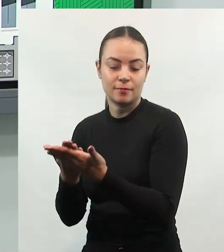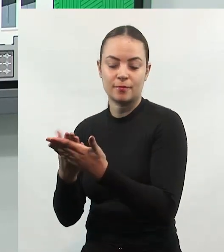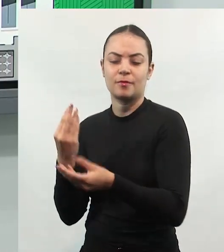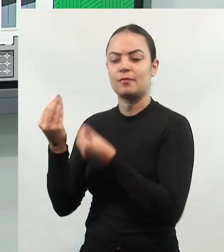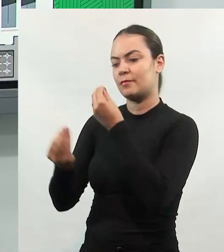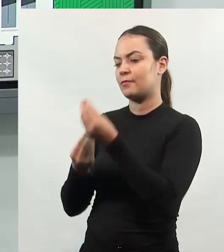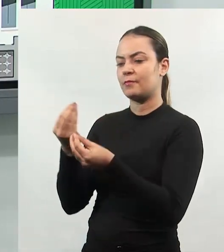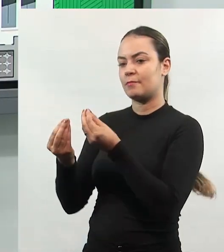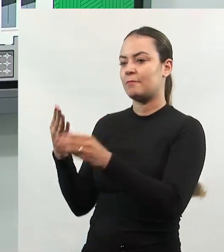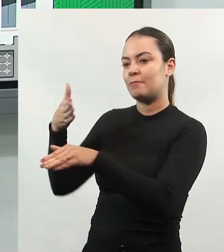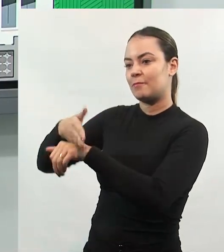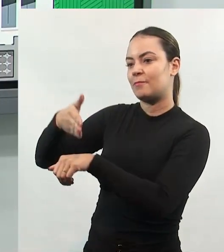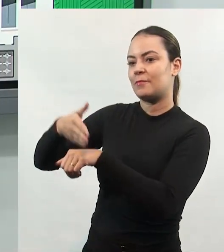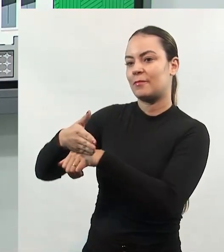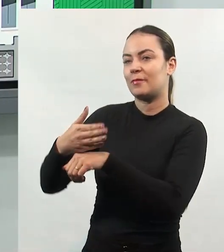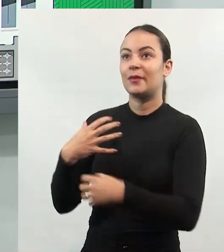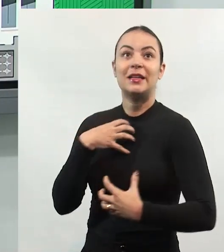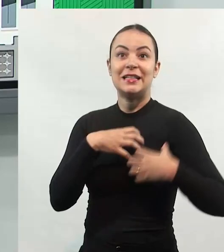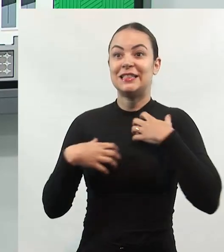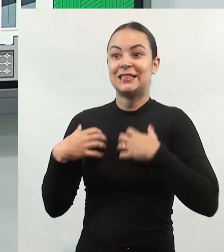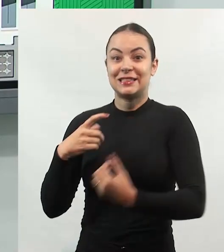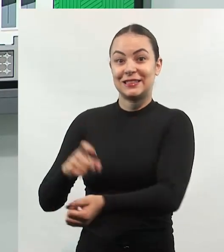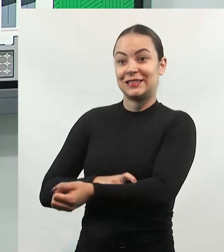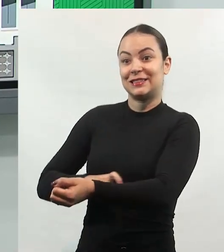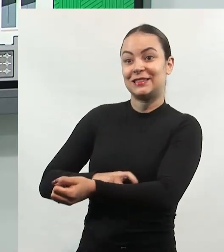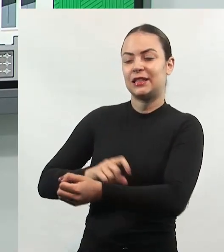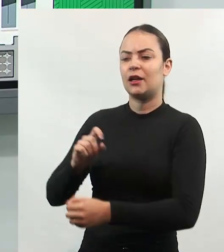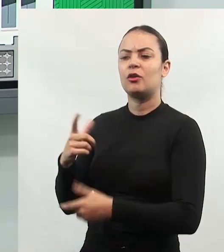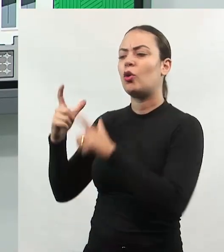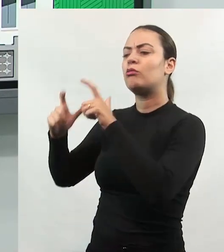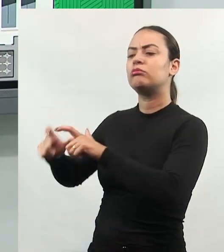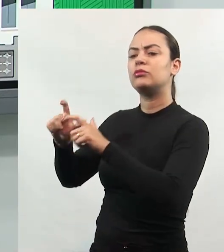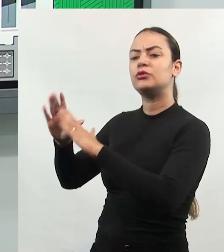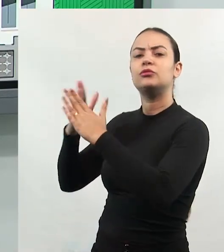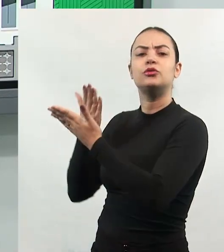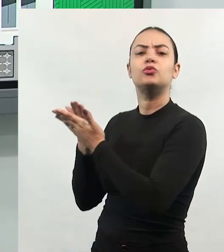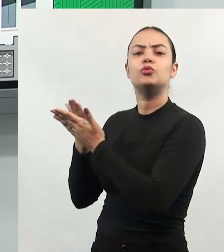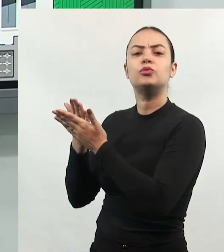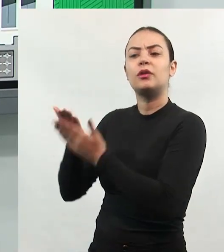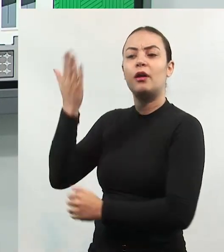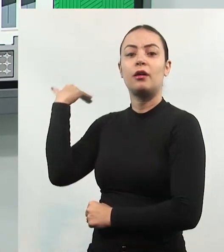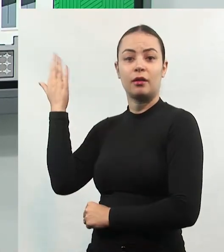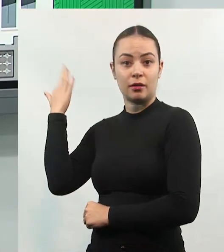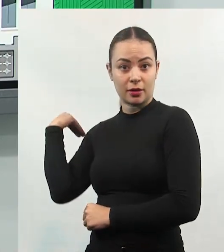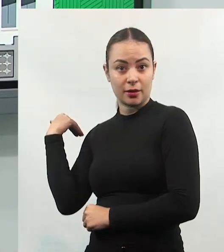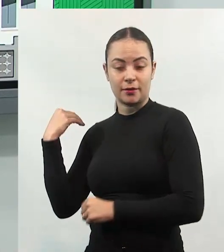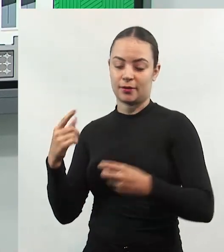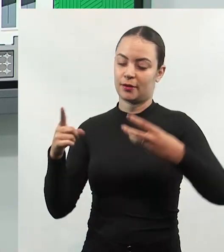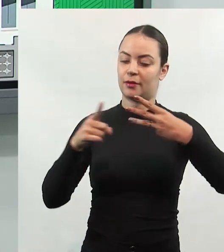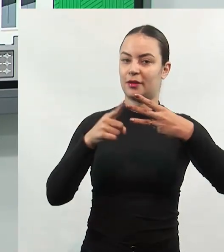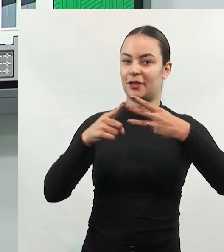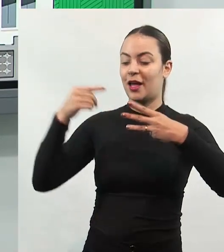elas estudaram antes, durante, todas as memórias e vivências que elas conseguiram